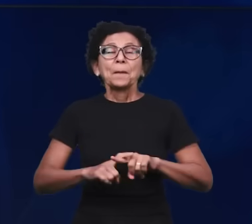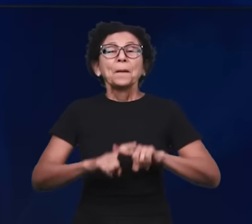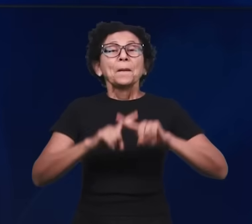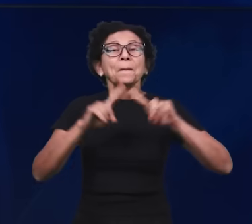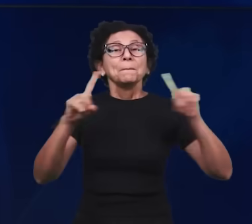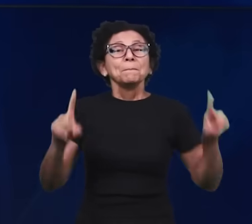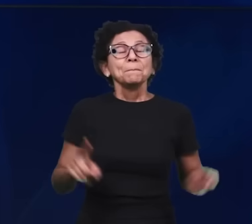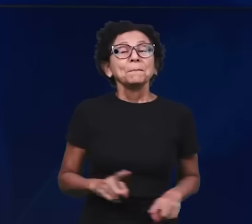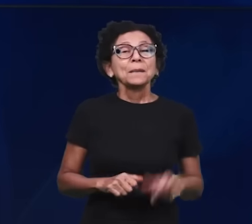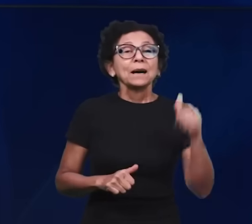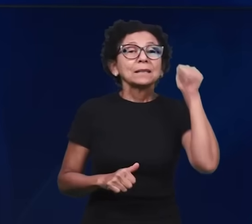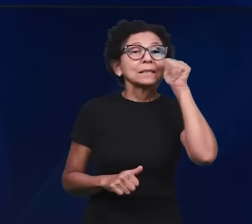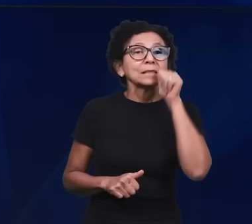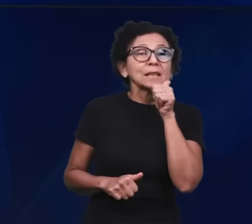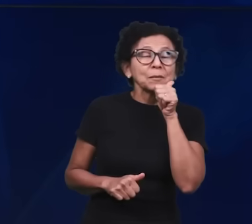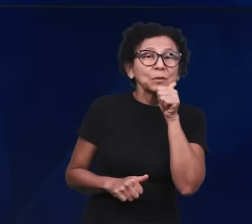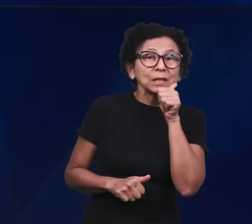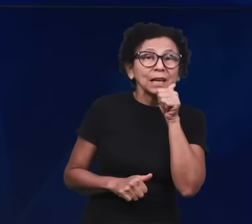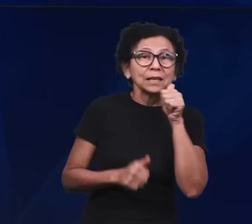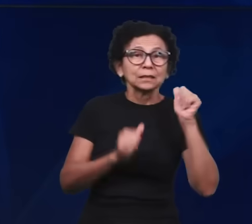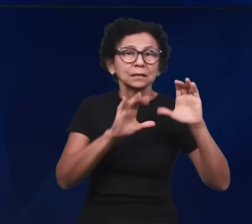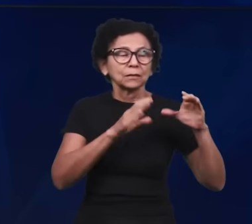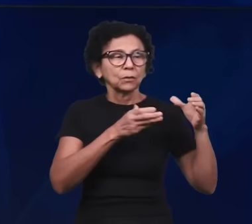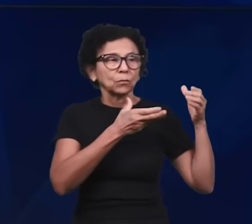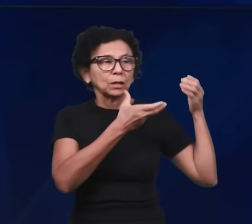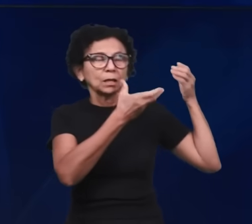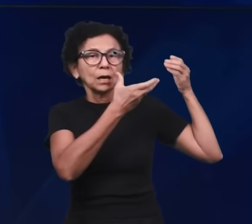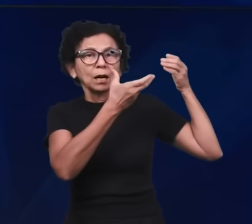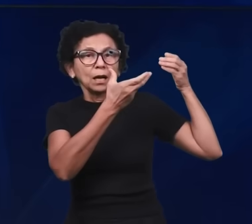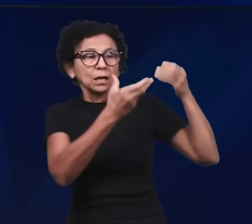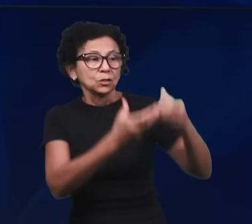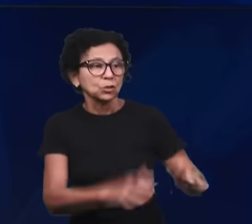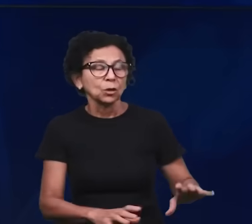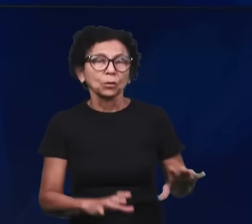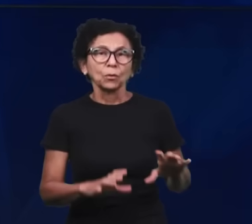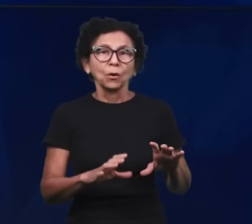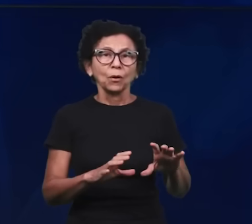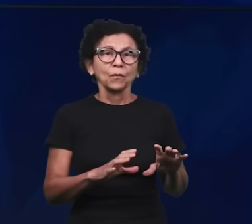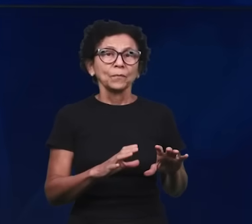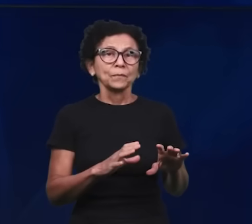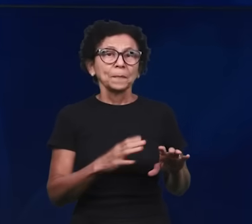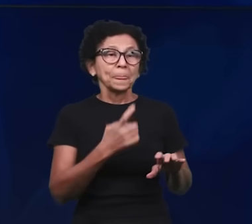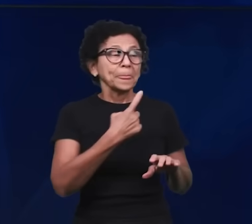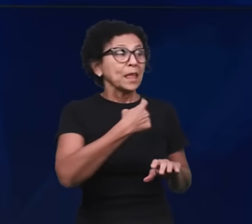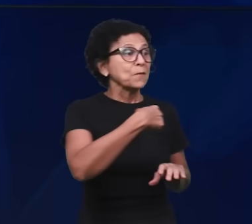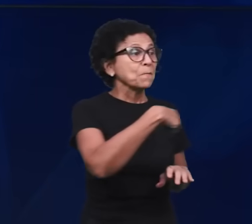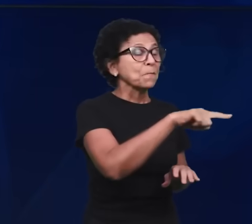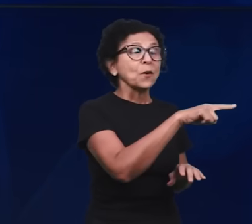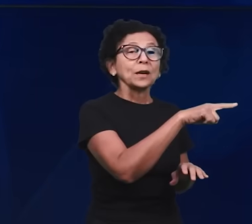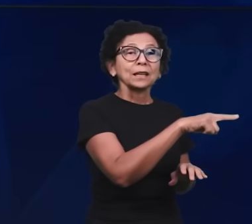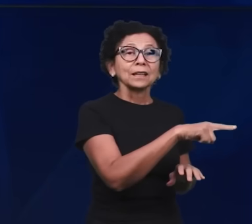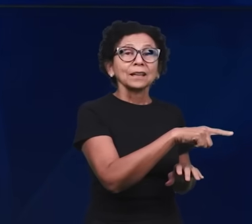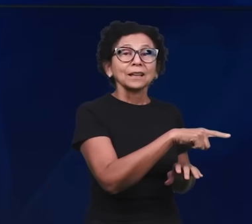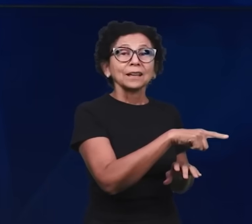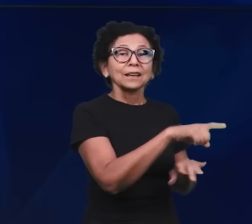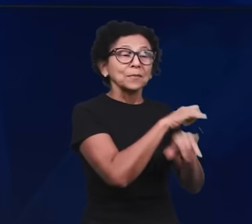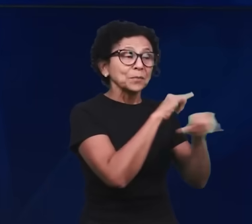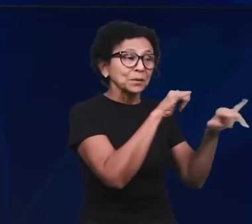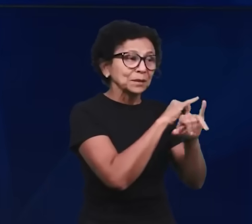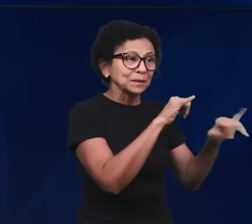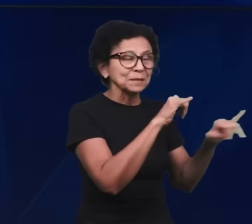largou o cântaro e foi evangelizar os samaritanos. Os samaritanos depois tiveram uma experiência com Jesus, falaram,